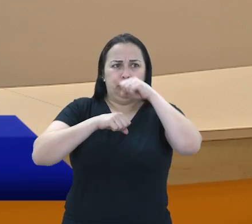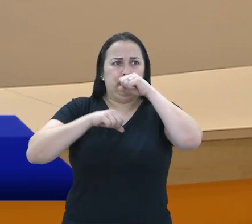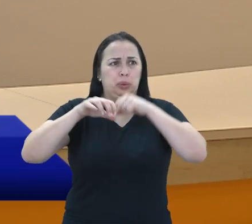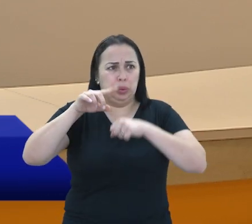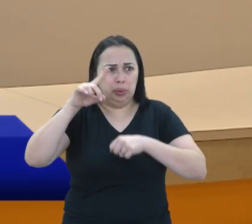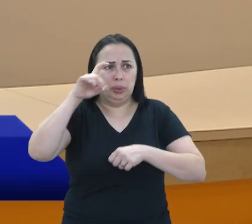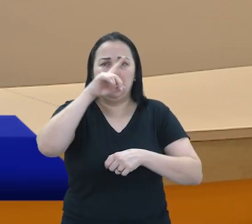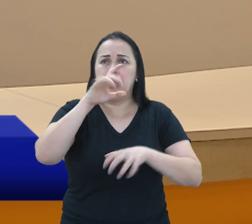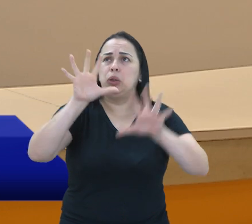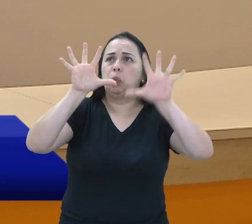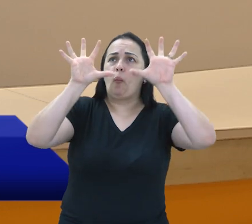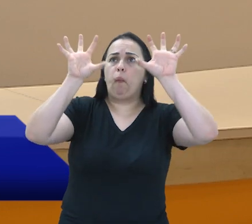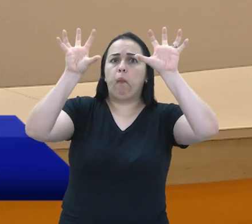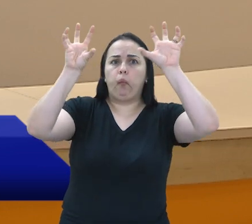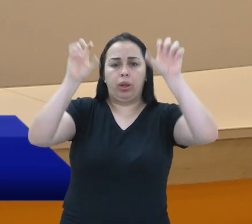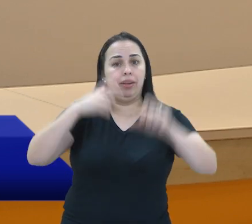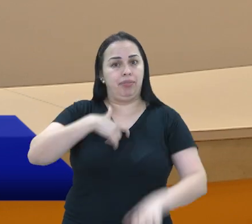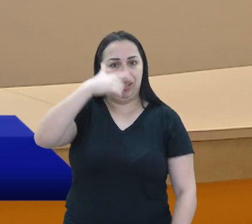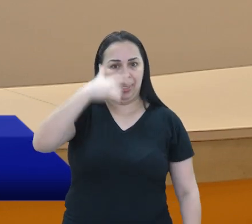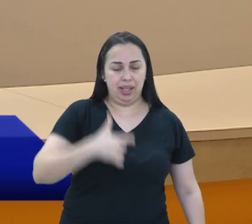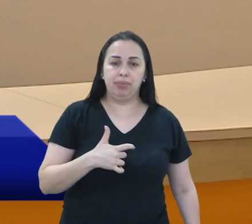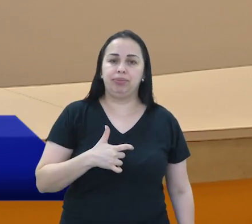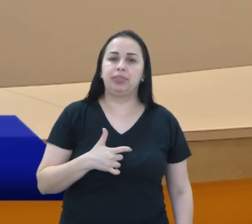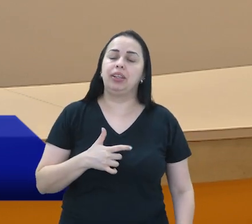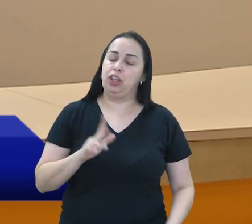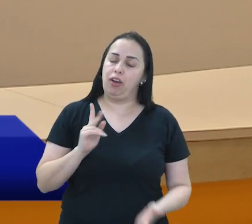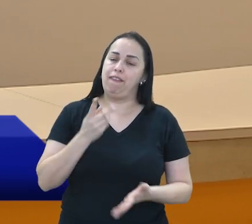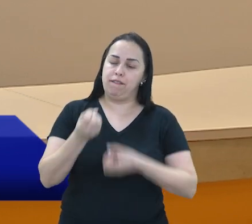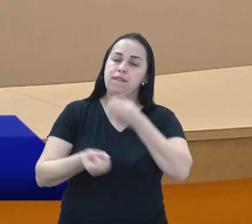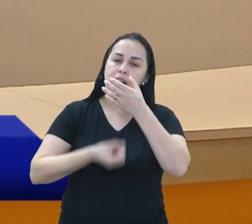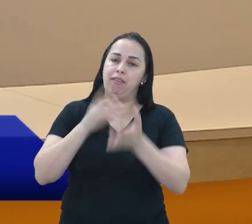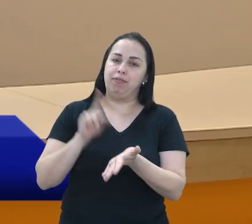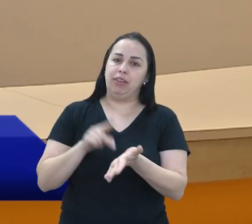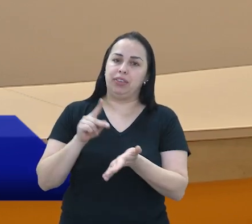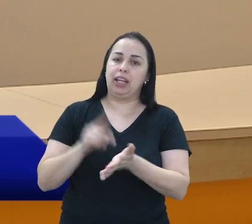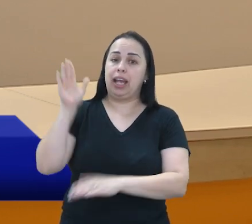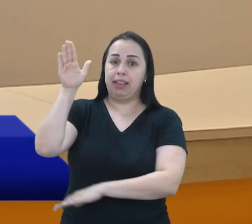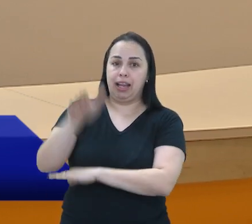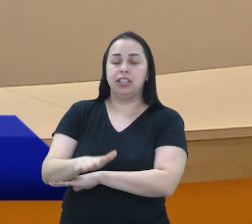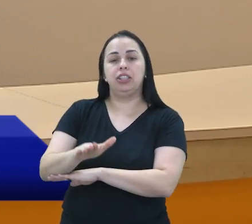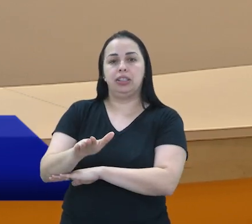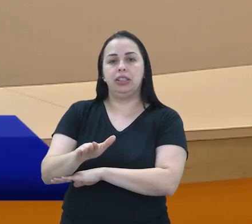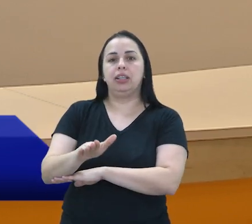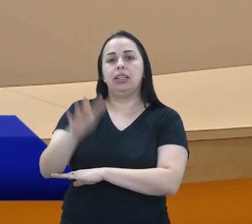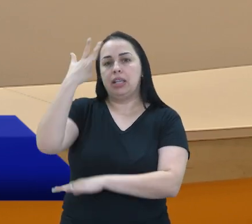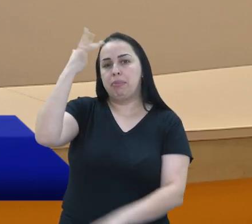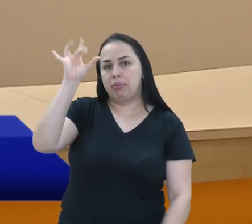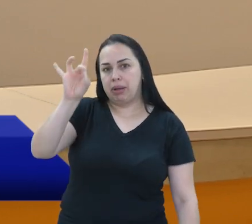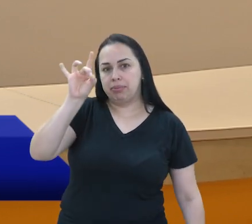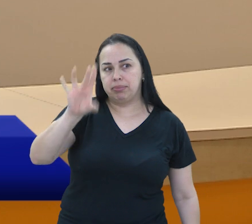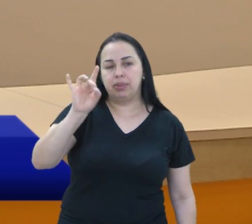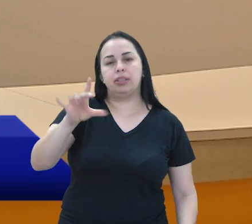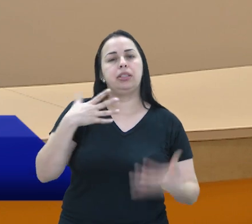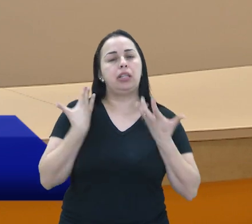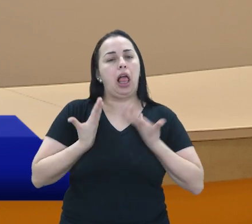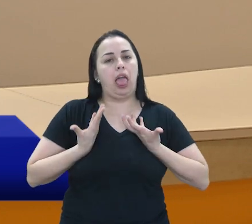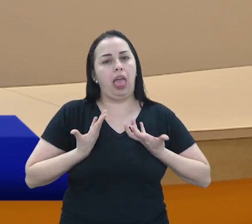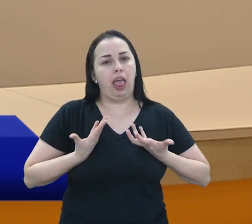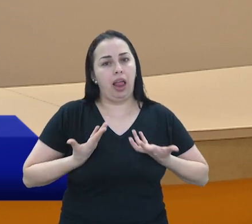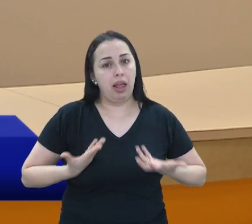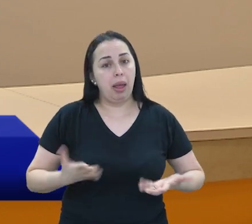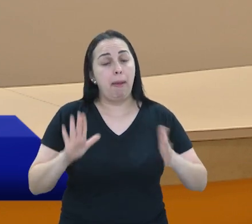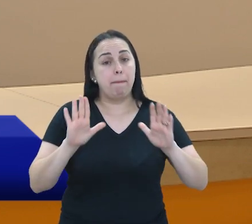efeitos deste tempo seco. No meu caso, eu confesso que no final do dia sempre aparece uma dor de cabeça, um pouco de